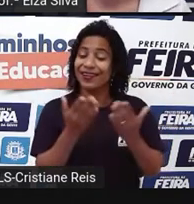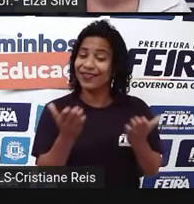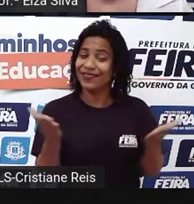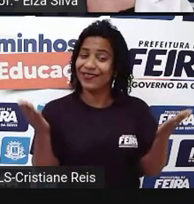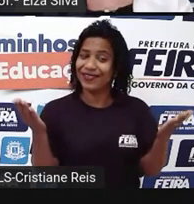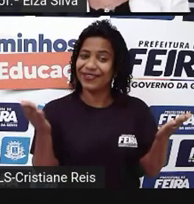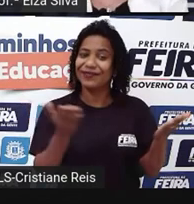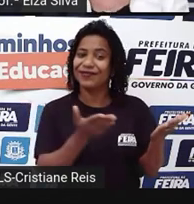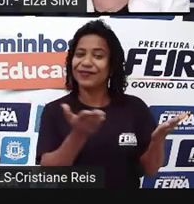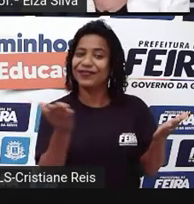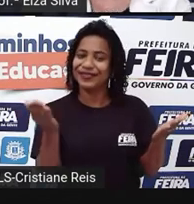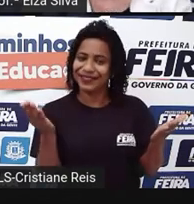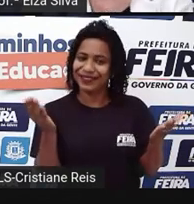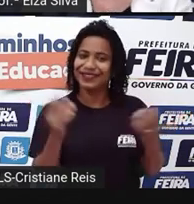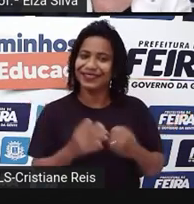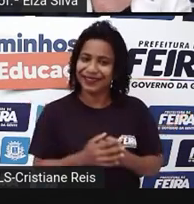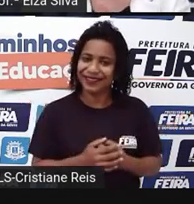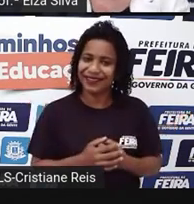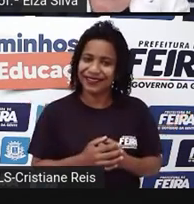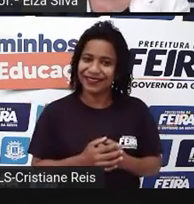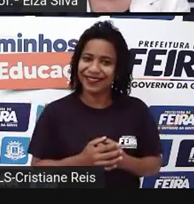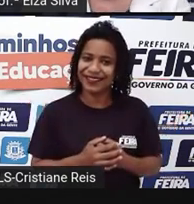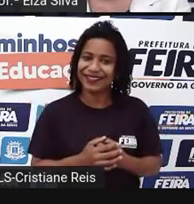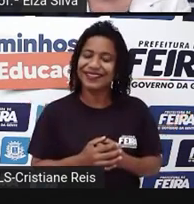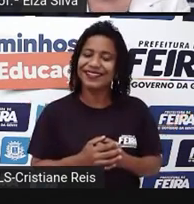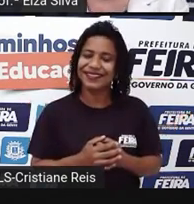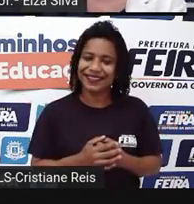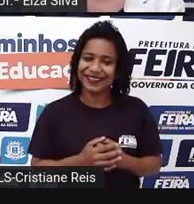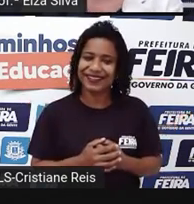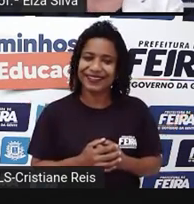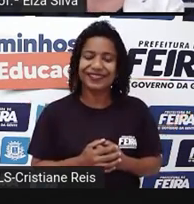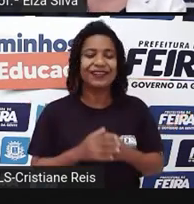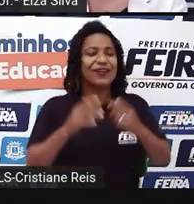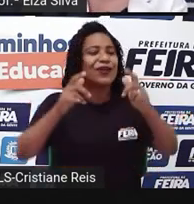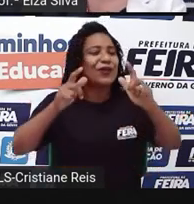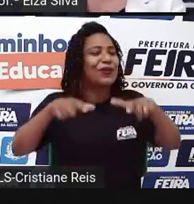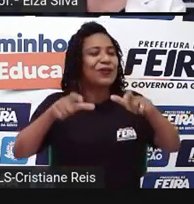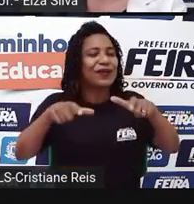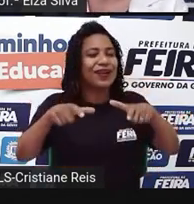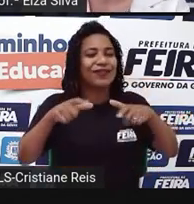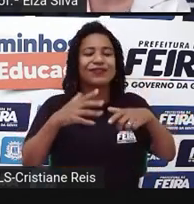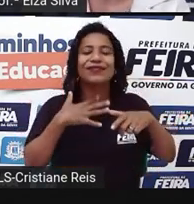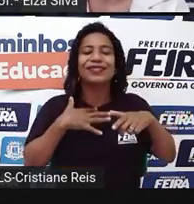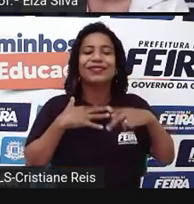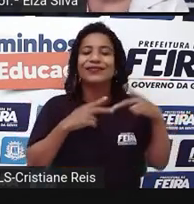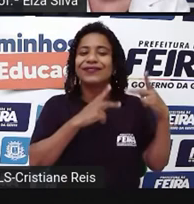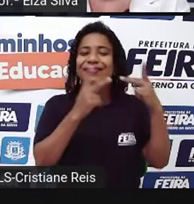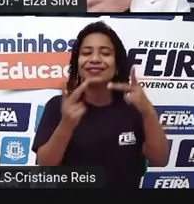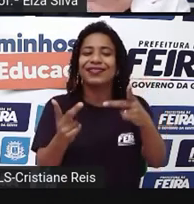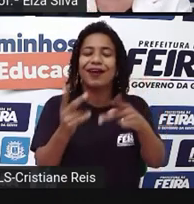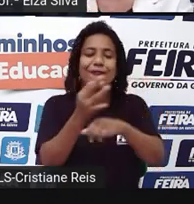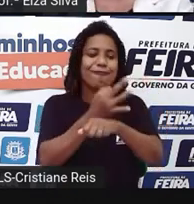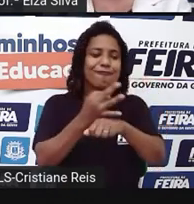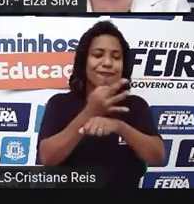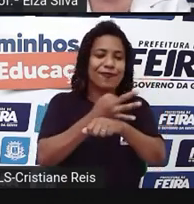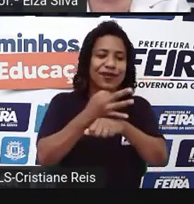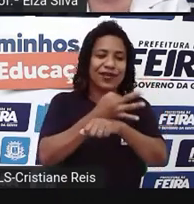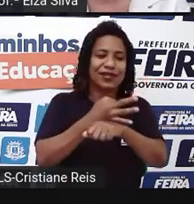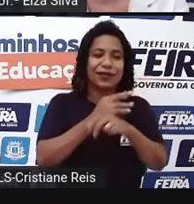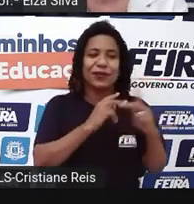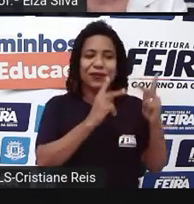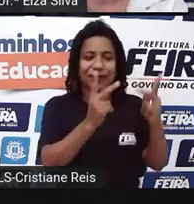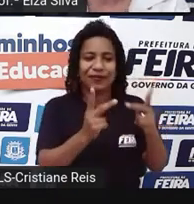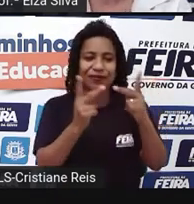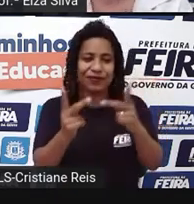vez. What place would you like to visit on vacation? Então, que lugar você gostaria de visitar nas férias? Hoje eu te